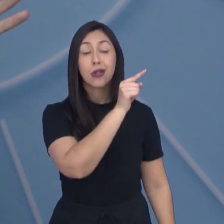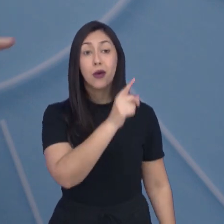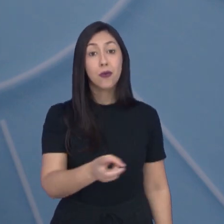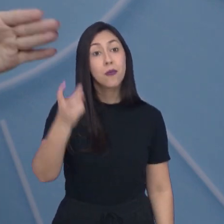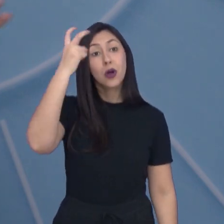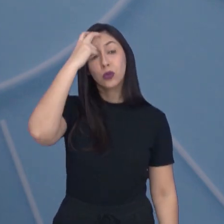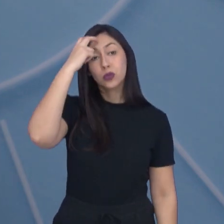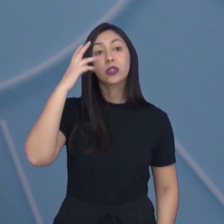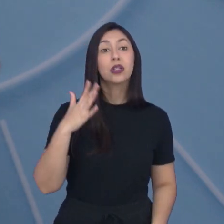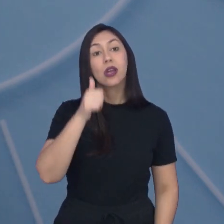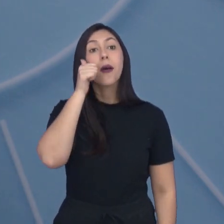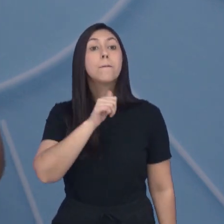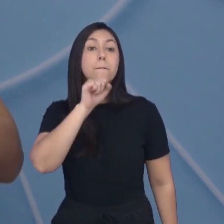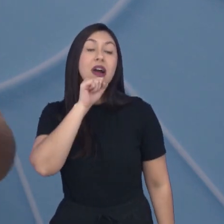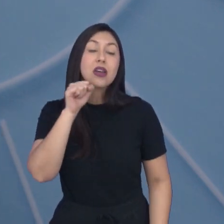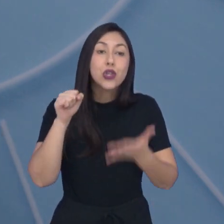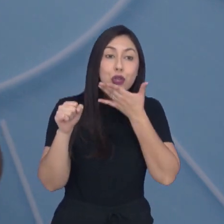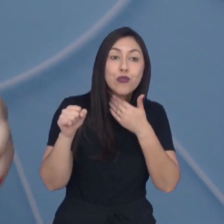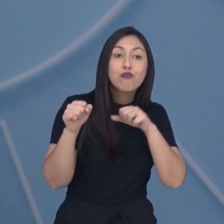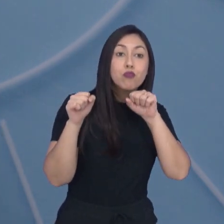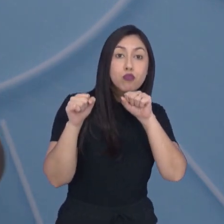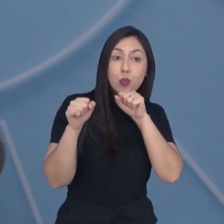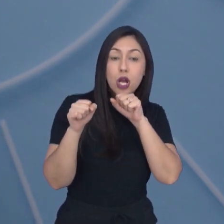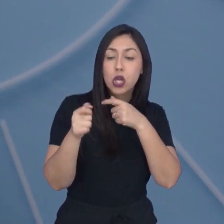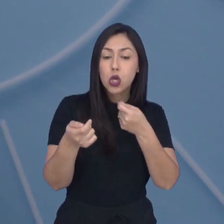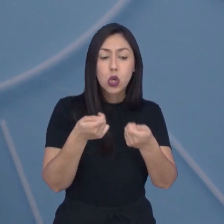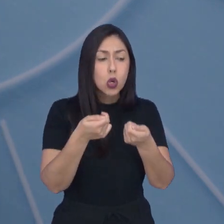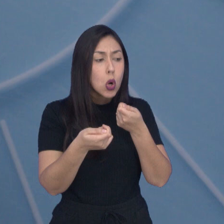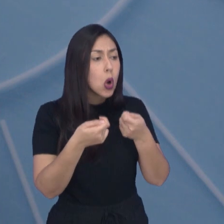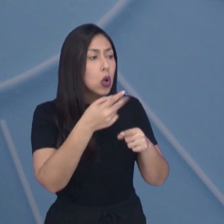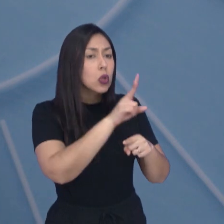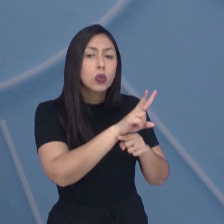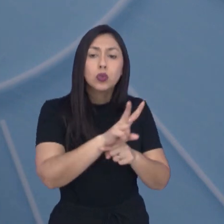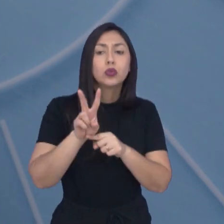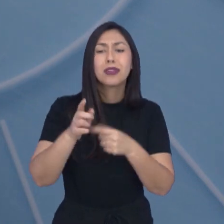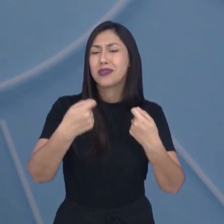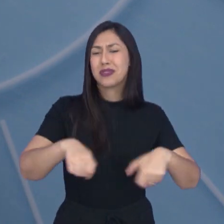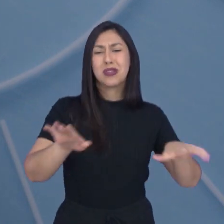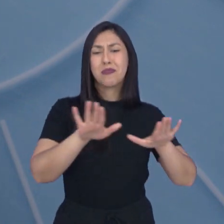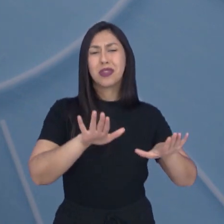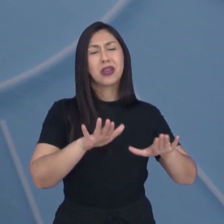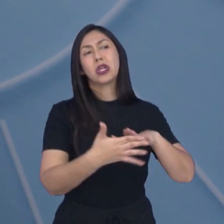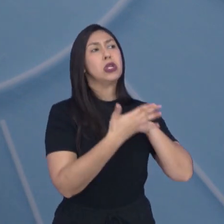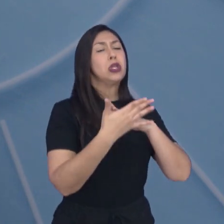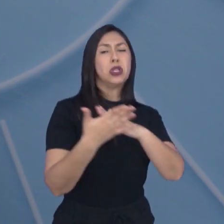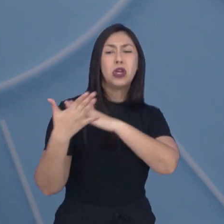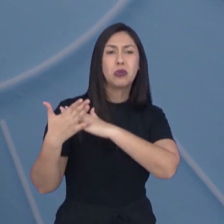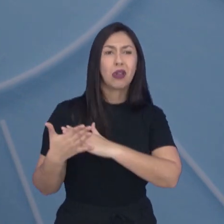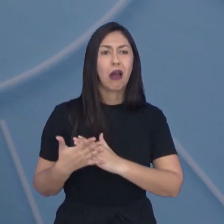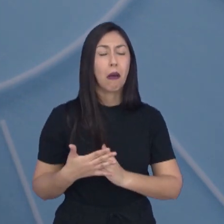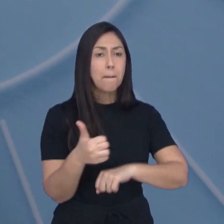que a mãe e o pai, né, a própria família que consegue ali cuidar dos filhos, eles não precisam de cuidadores, quase ninguém tem babá,